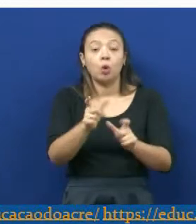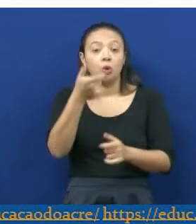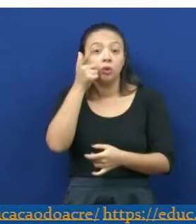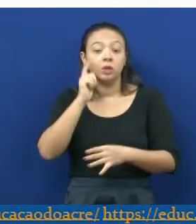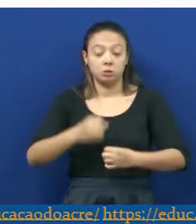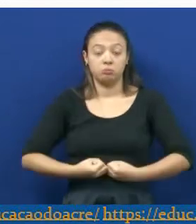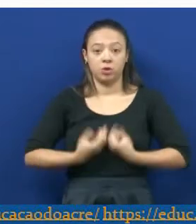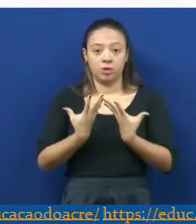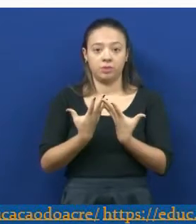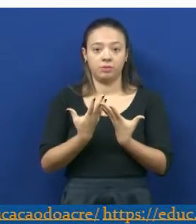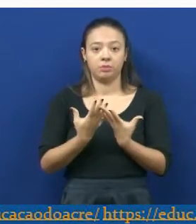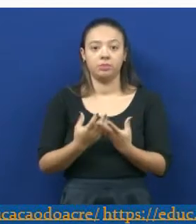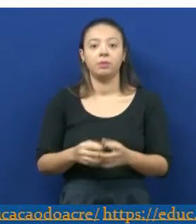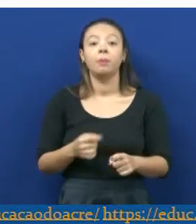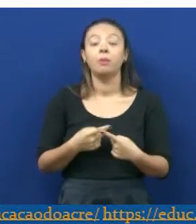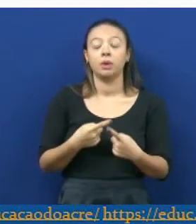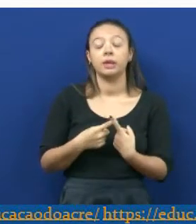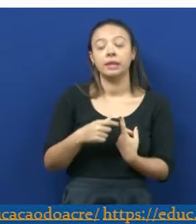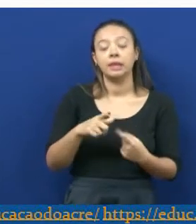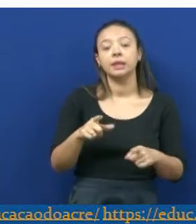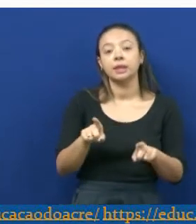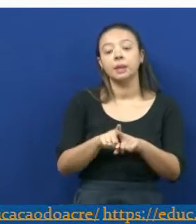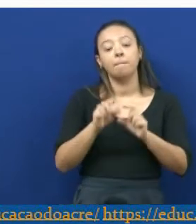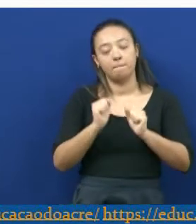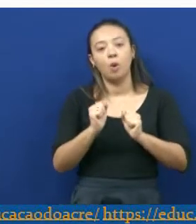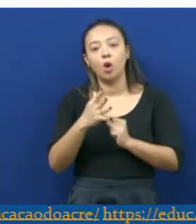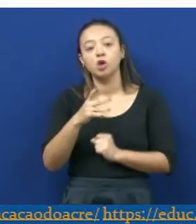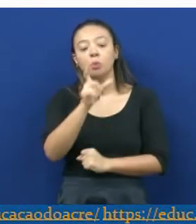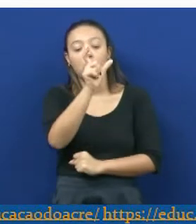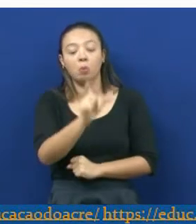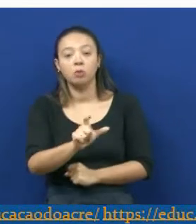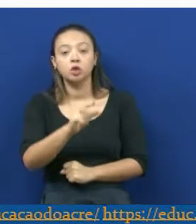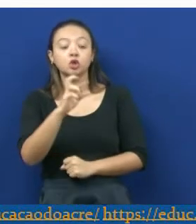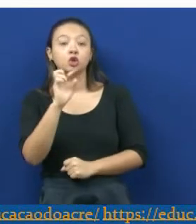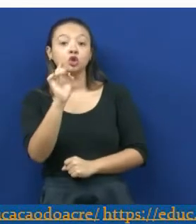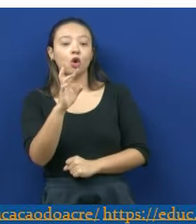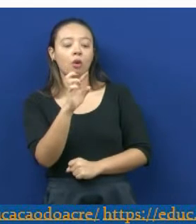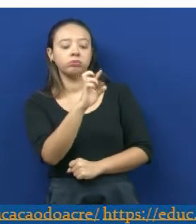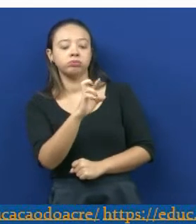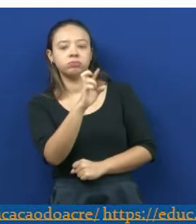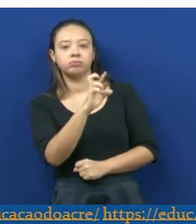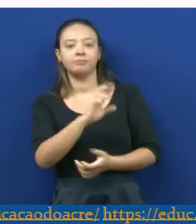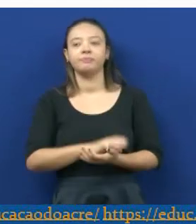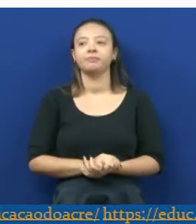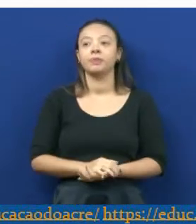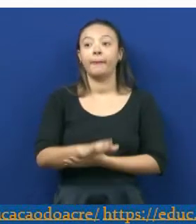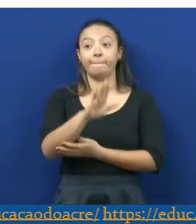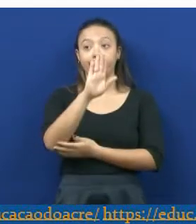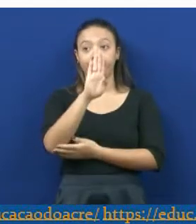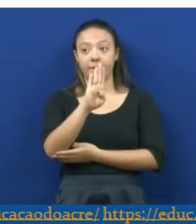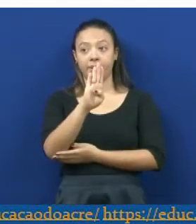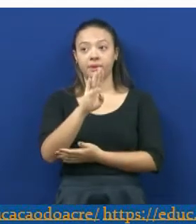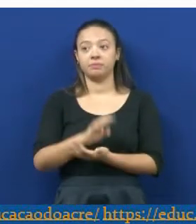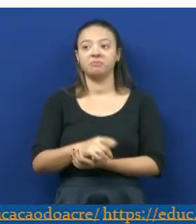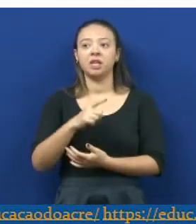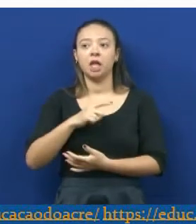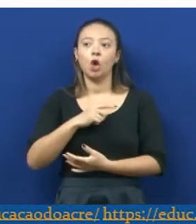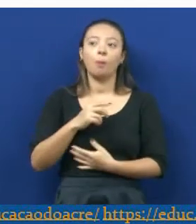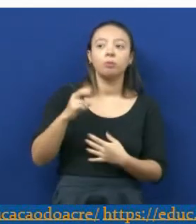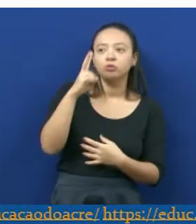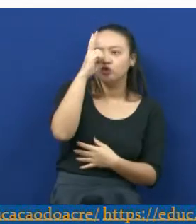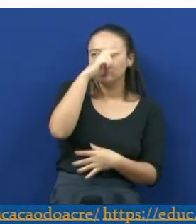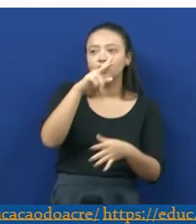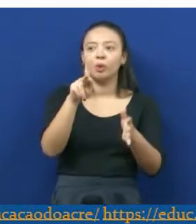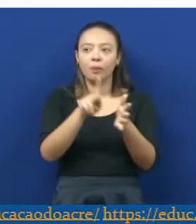também contado em terceira pessoa. B. Contém um enredo, a modificação da situação inicial, um conflito,